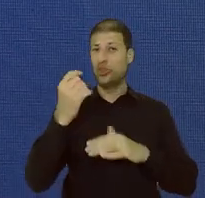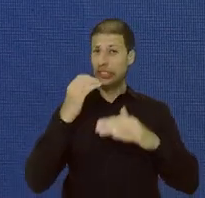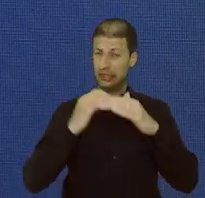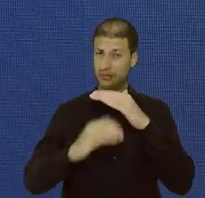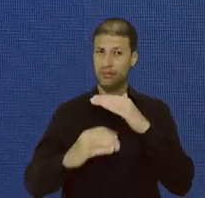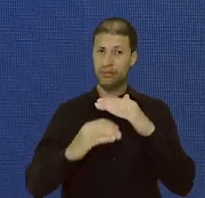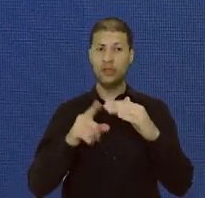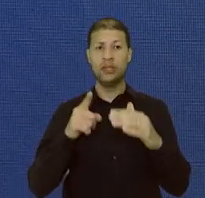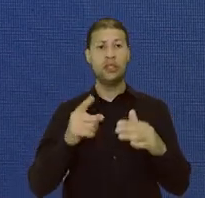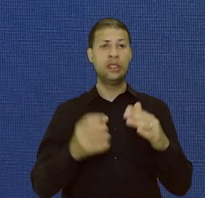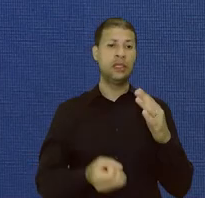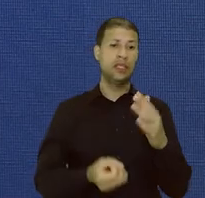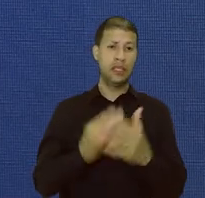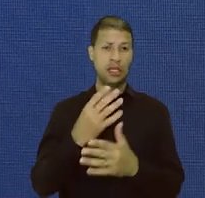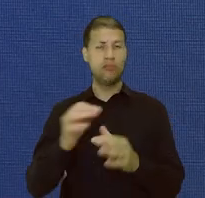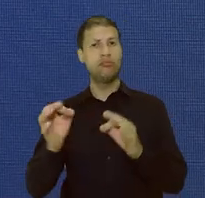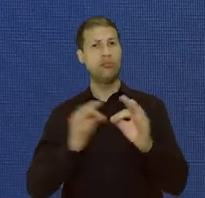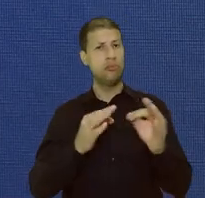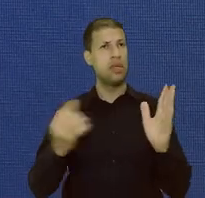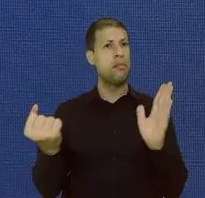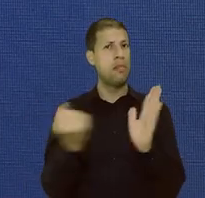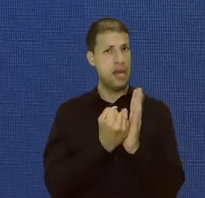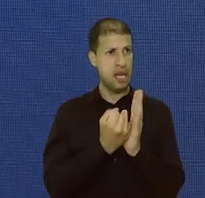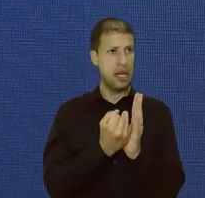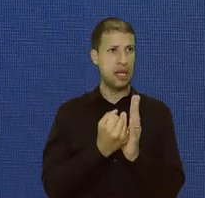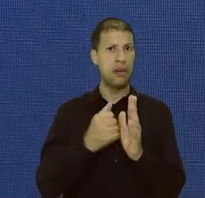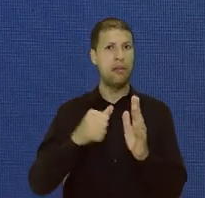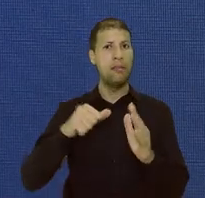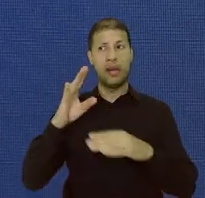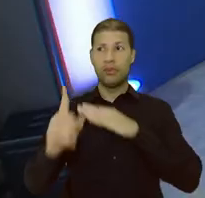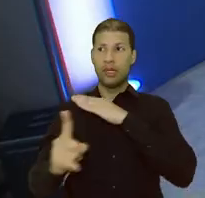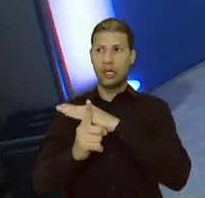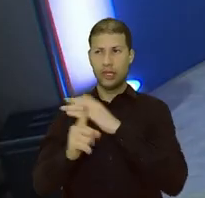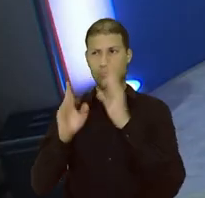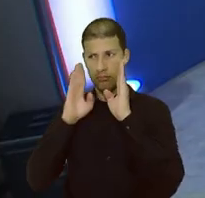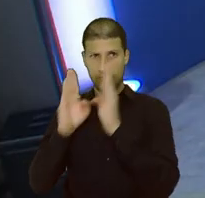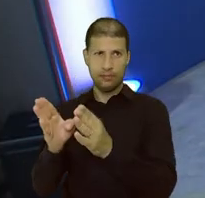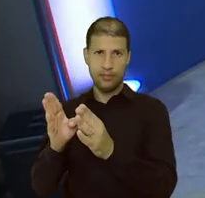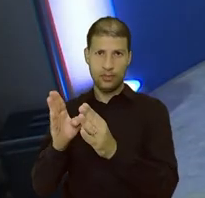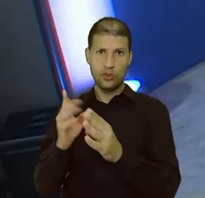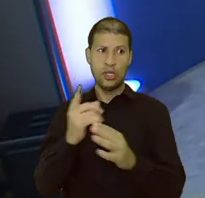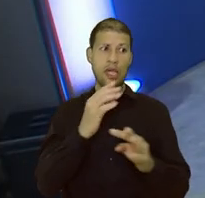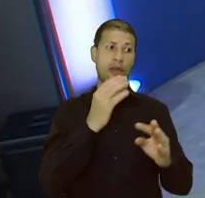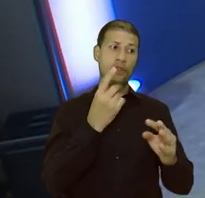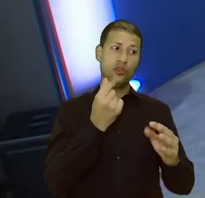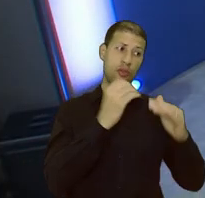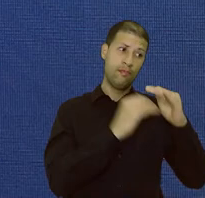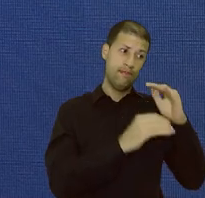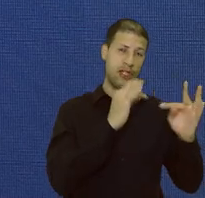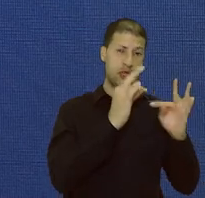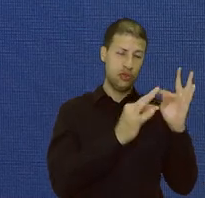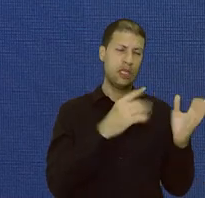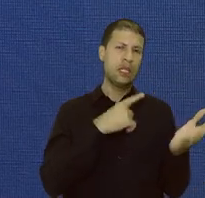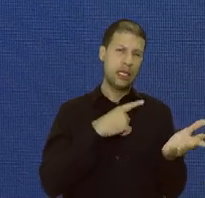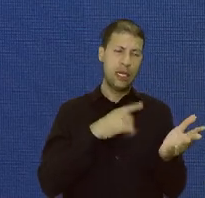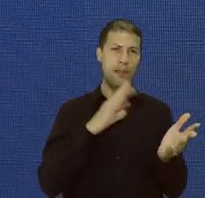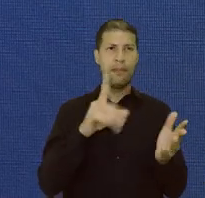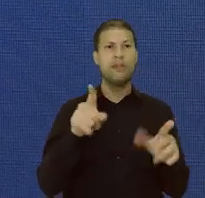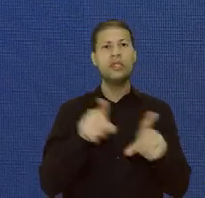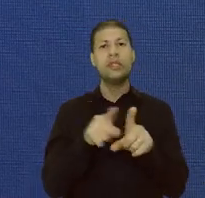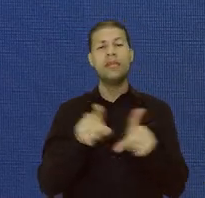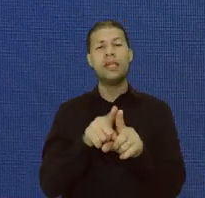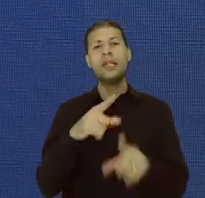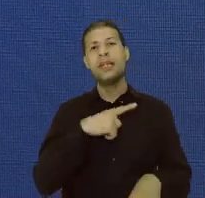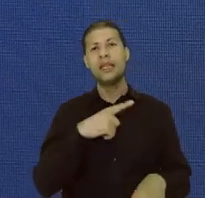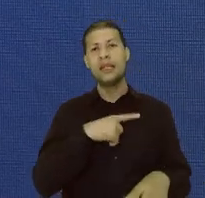tá criando construiu a marca muito mais pro Klein entrar com né investimento em tecnologia né Você tem um investimento de tecnologia Mas você também tem a